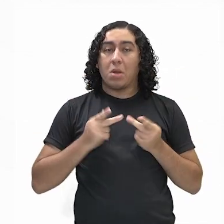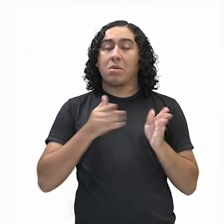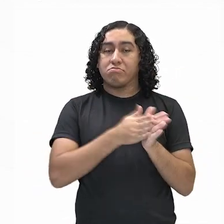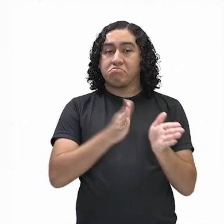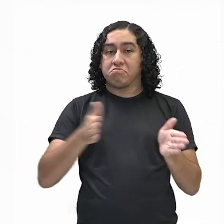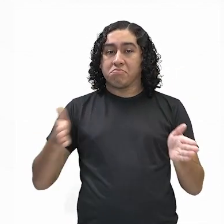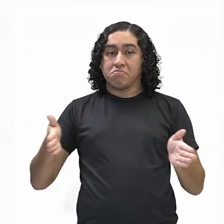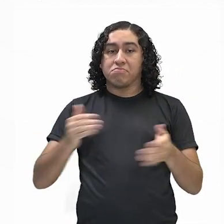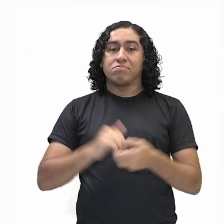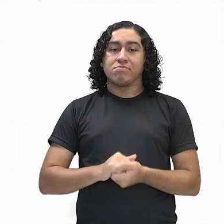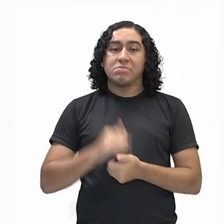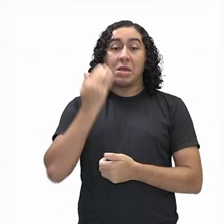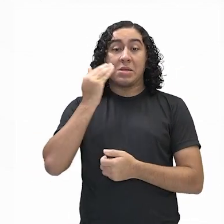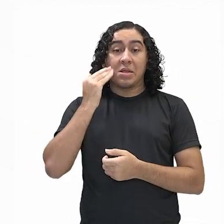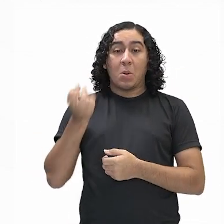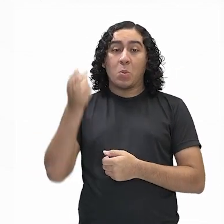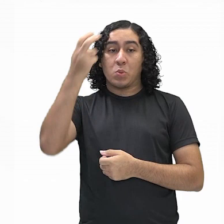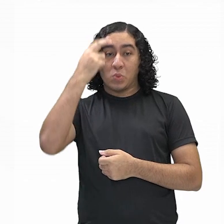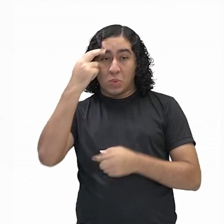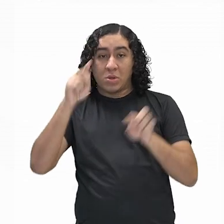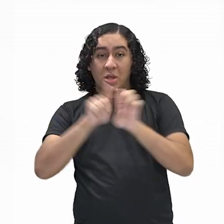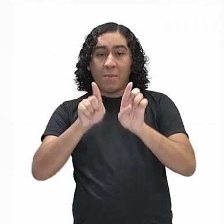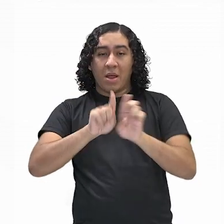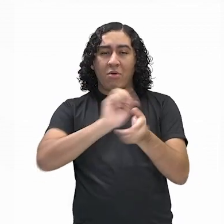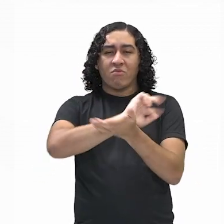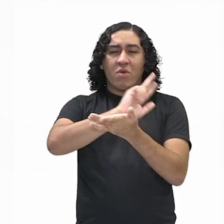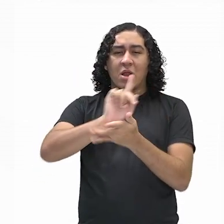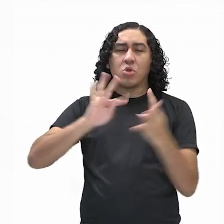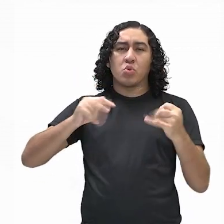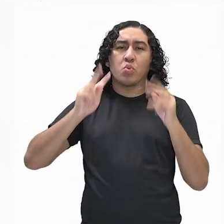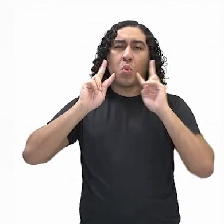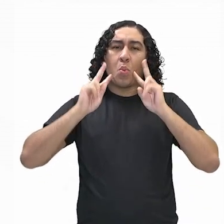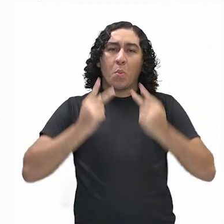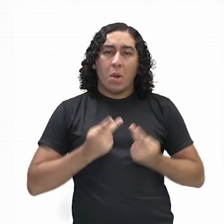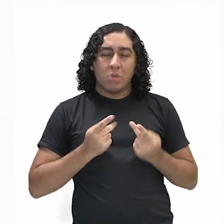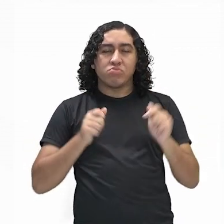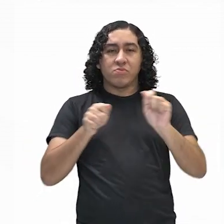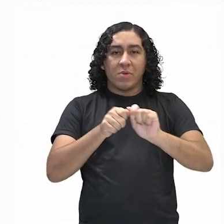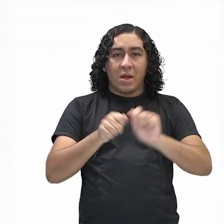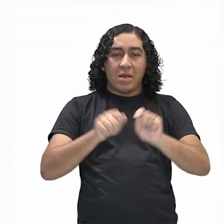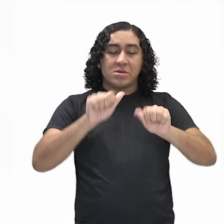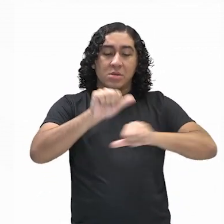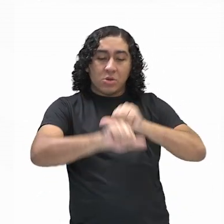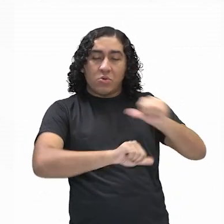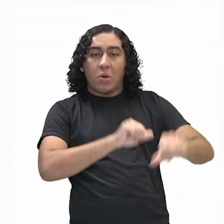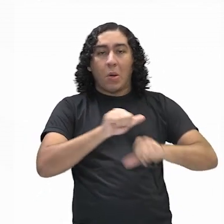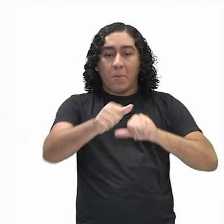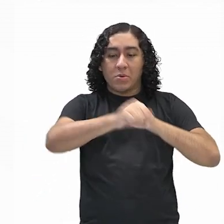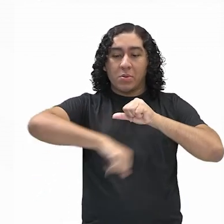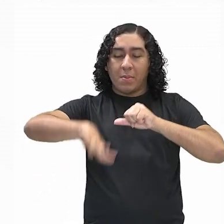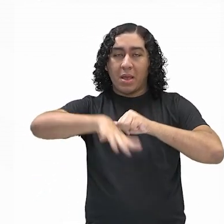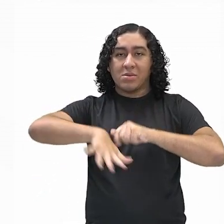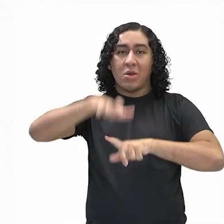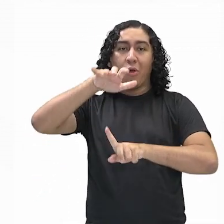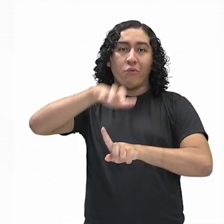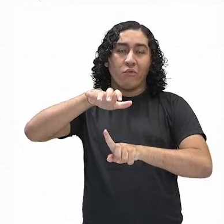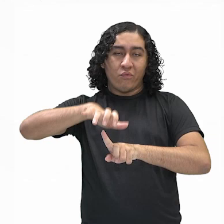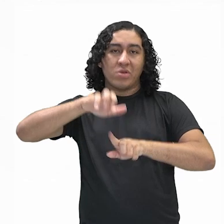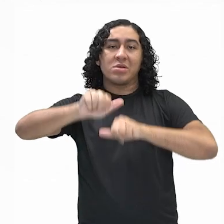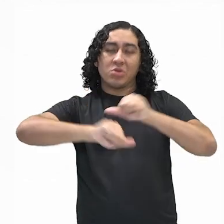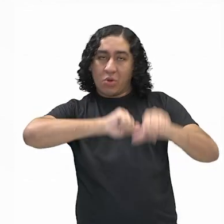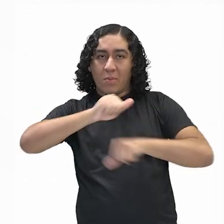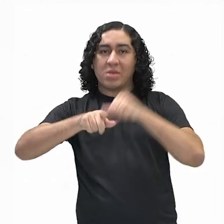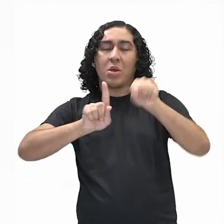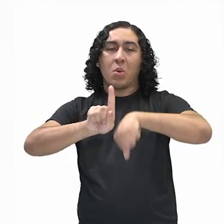tempo, compreensão de cultura como conjunto de tudo aquilo que o homem constrói, modificando e causando impactos econômicos